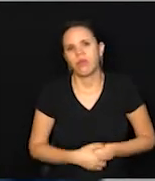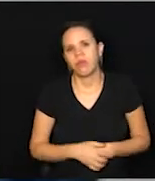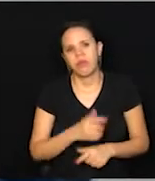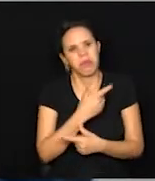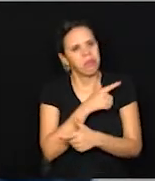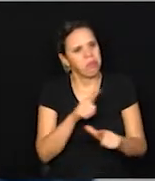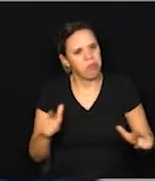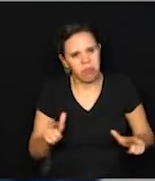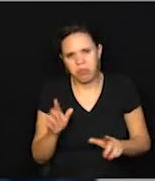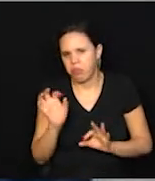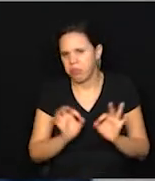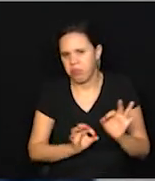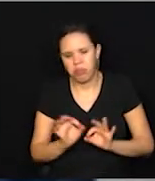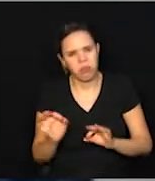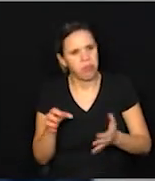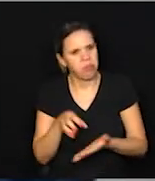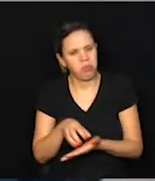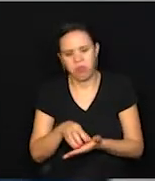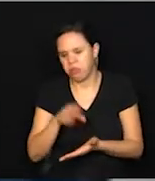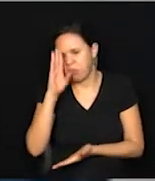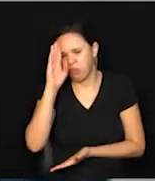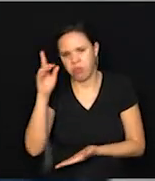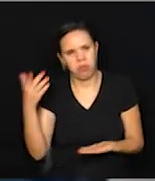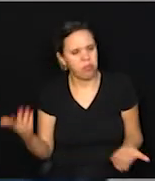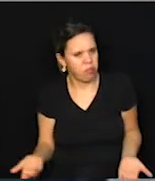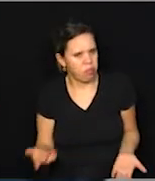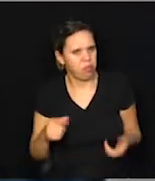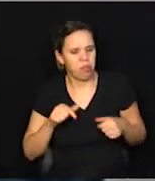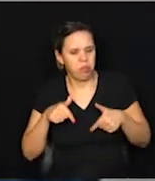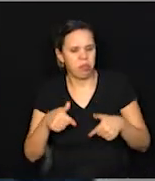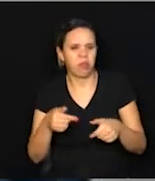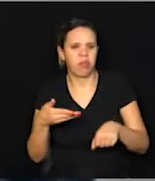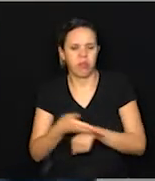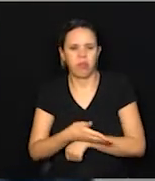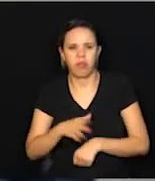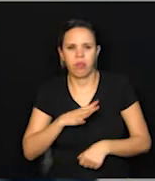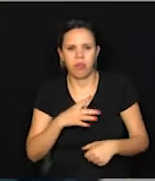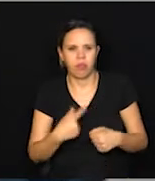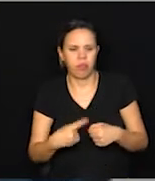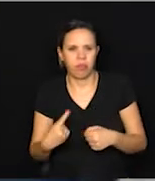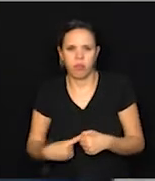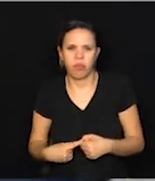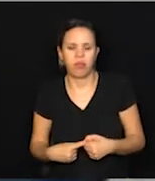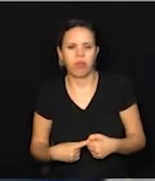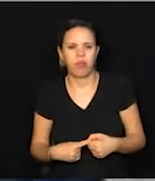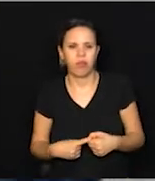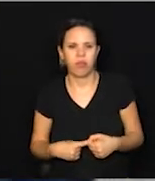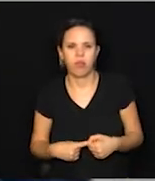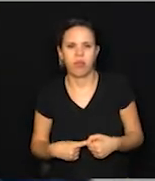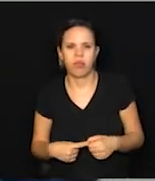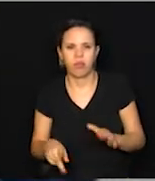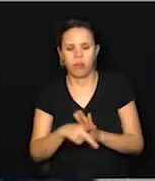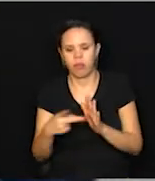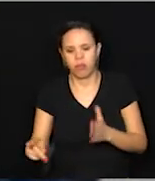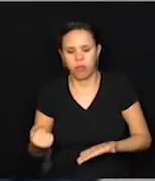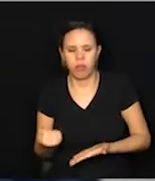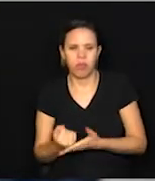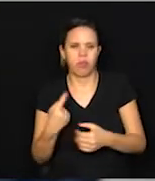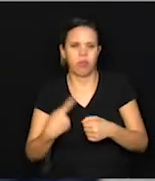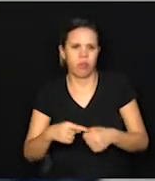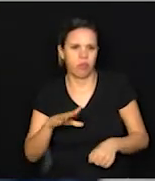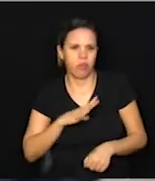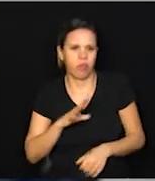uma organização central para isso, e a gente está tendo que atuar no município, a partir do município para o próprio município, o que às